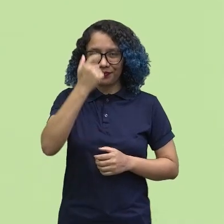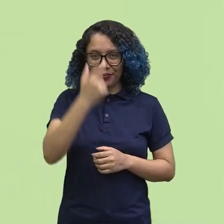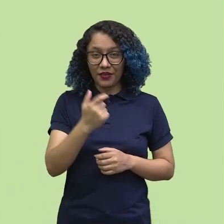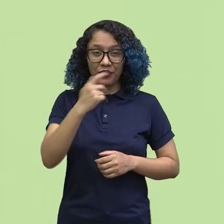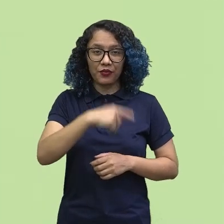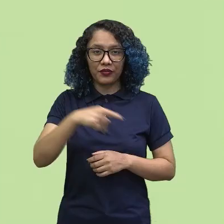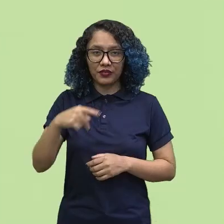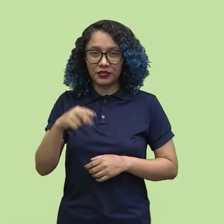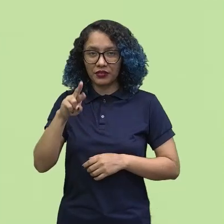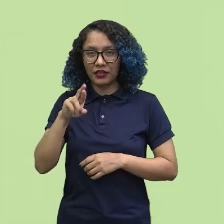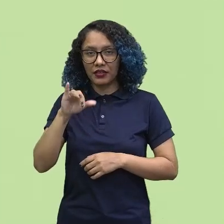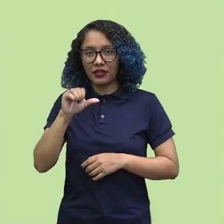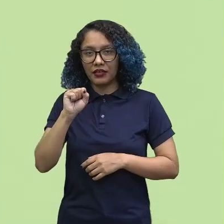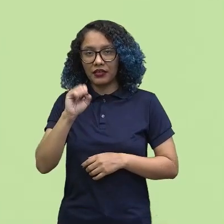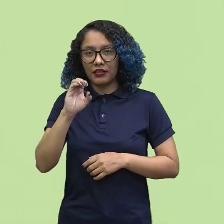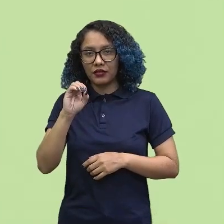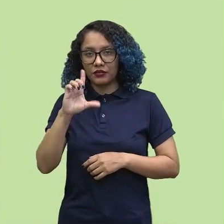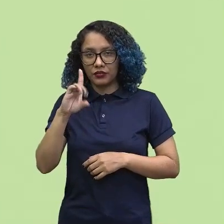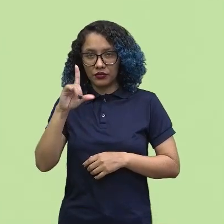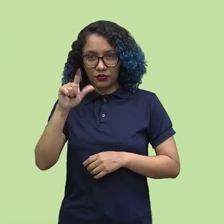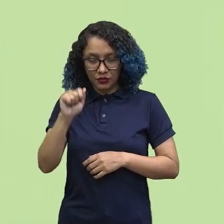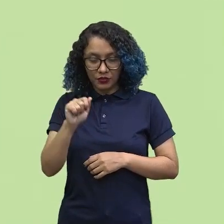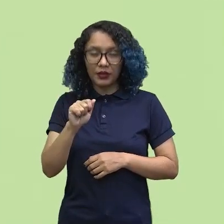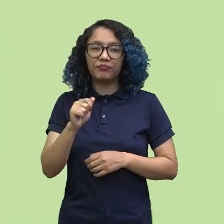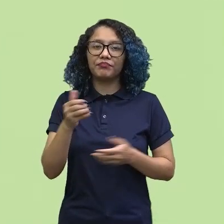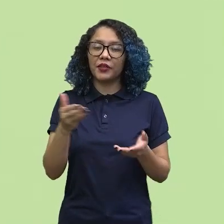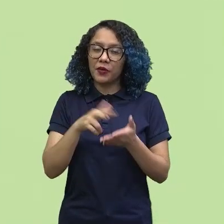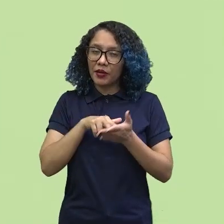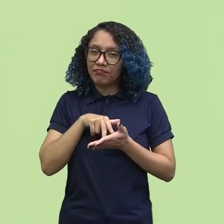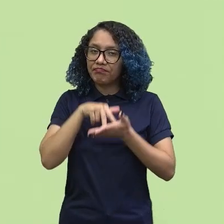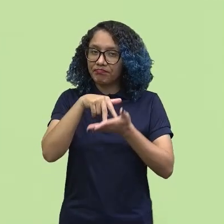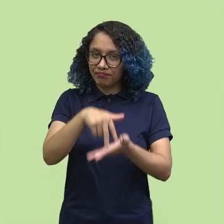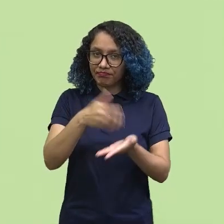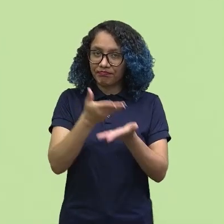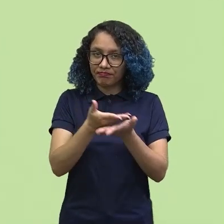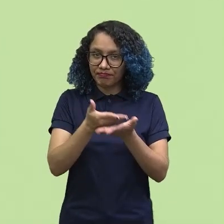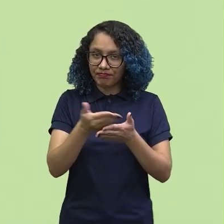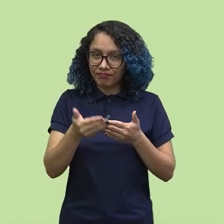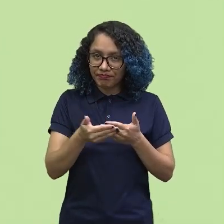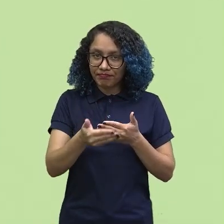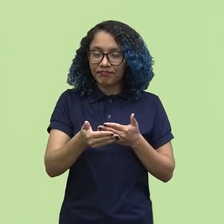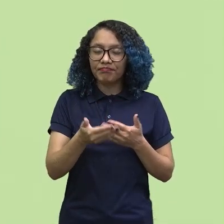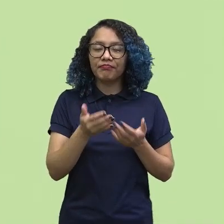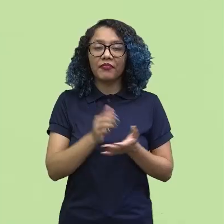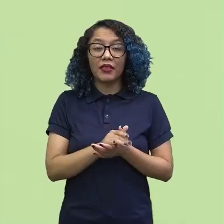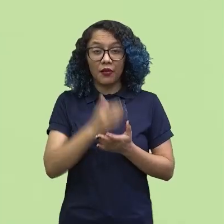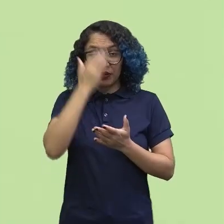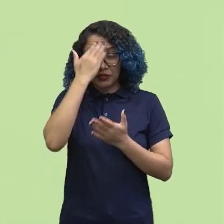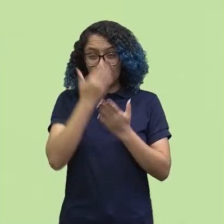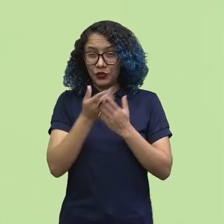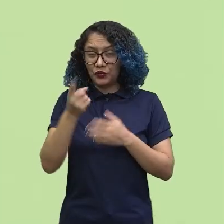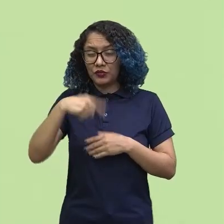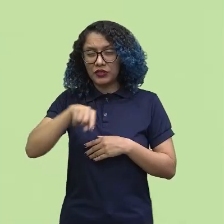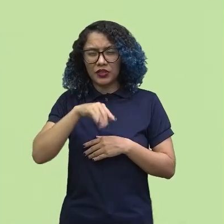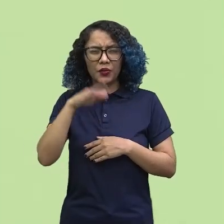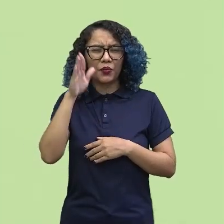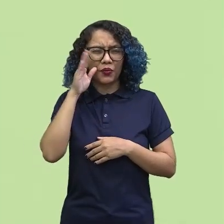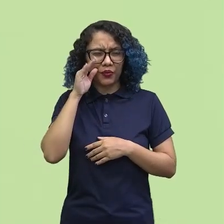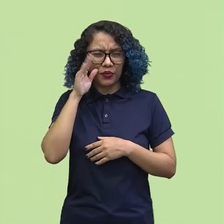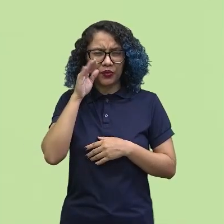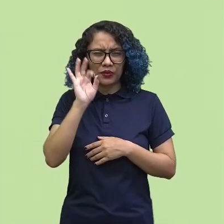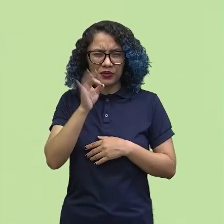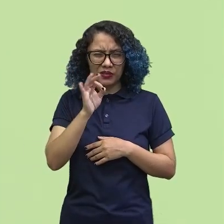sou a professora Risolda e estarei com vocês nesta aula. E eu acredito que você esteja